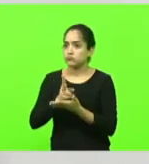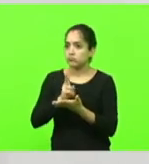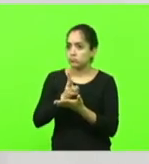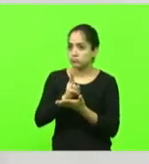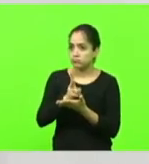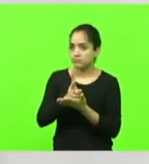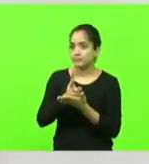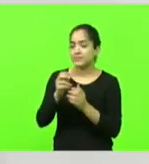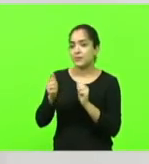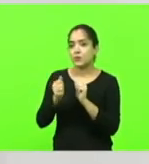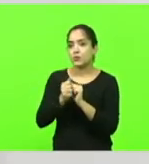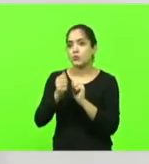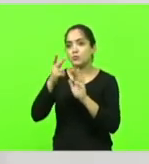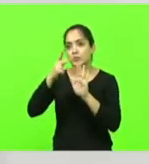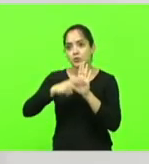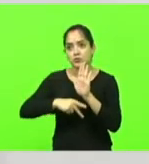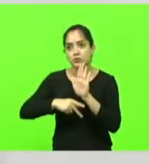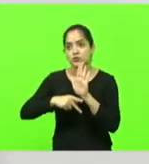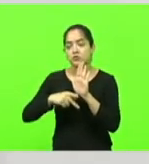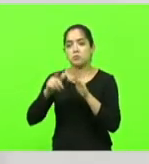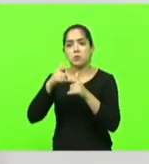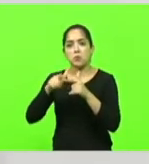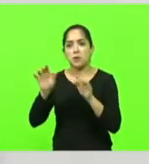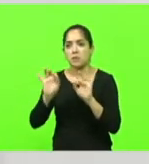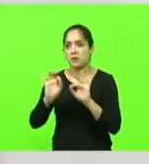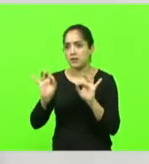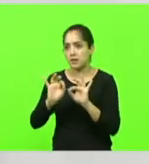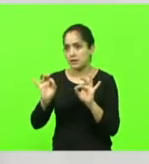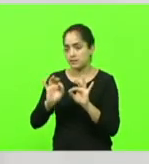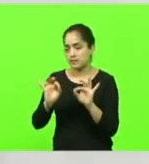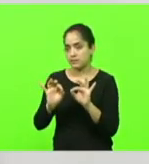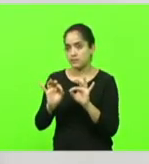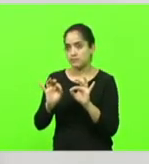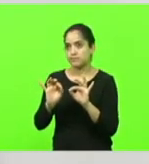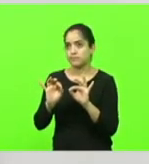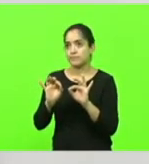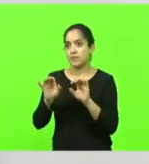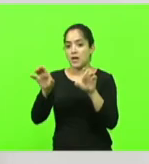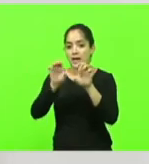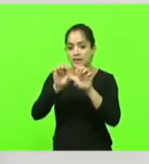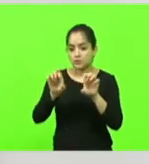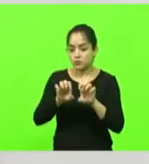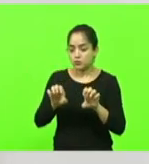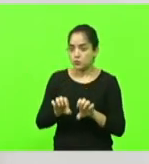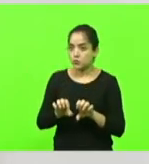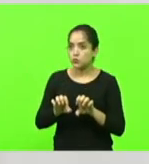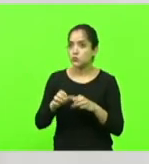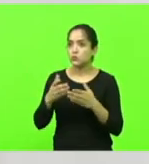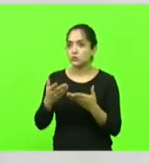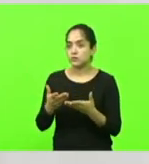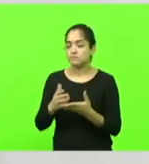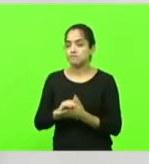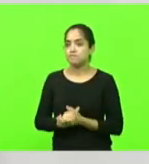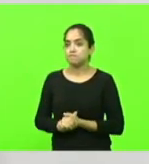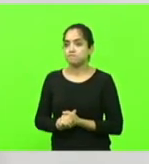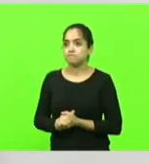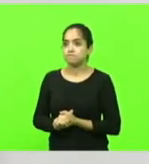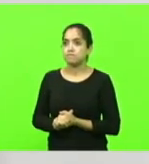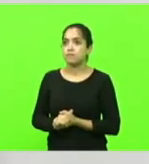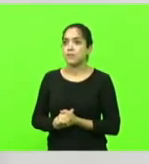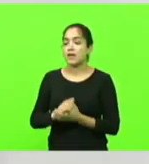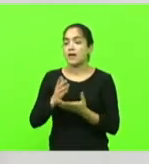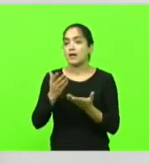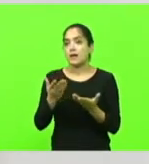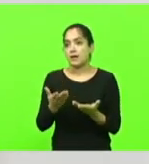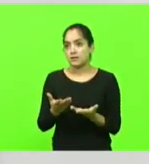seus subprojetos, sem nenhum problema ou ocorrência relevante à estrutura ao corpo colaborativo. Atendendo também